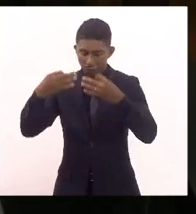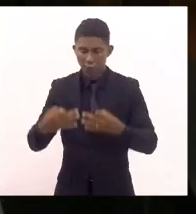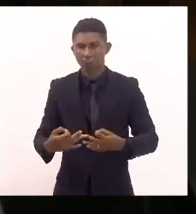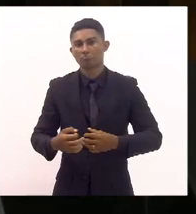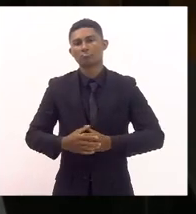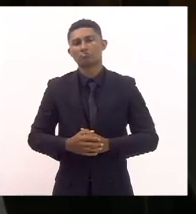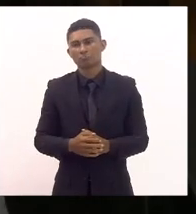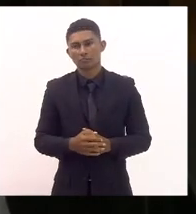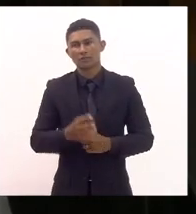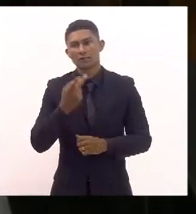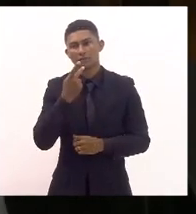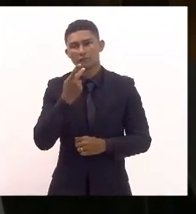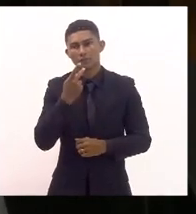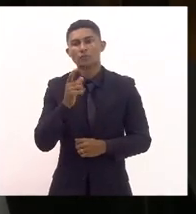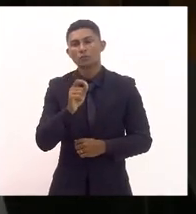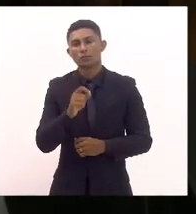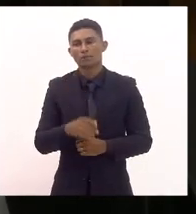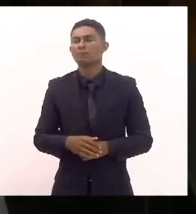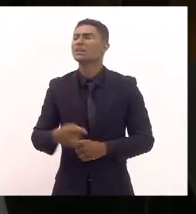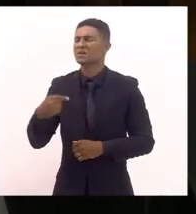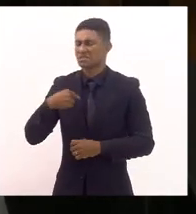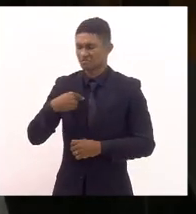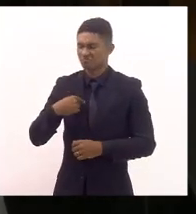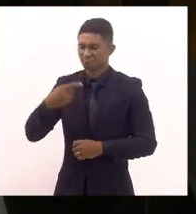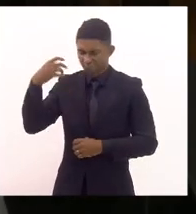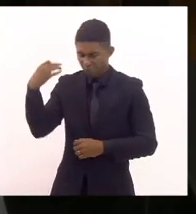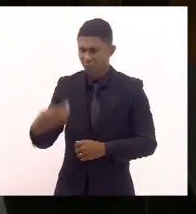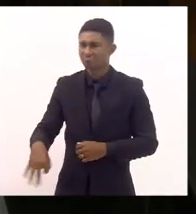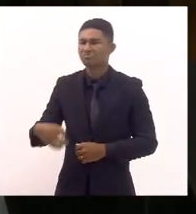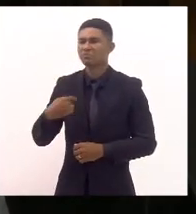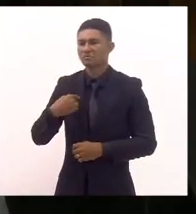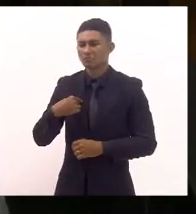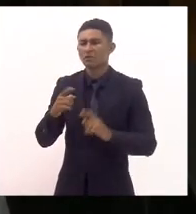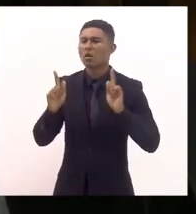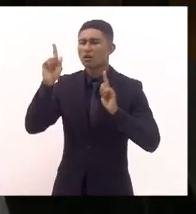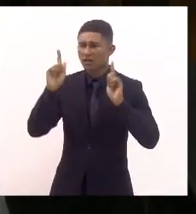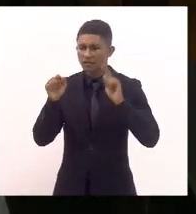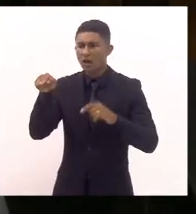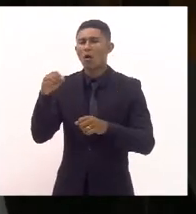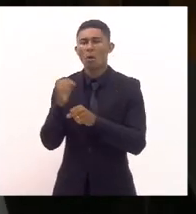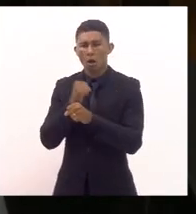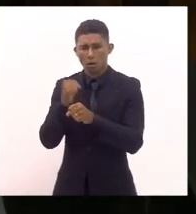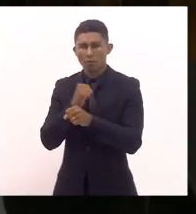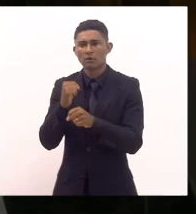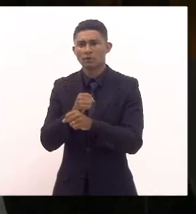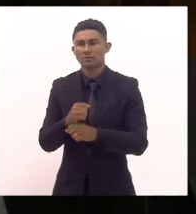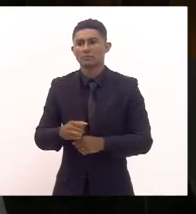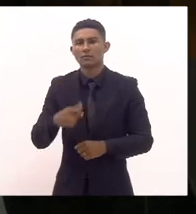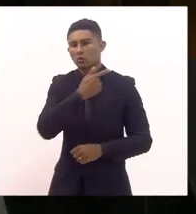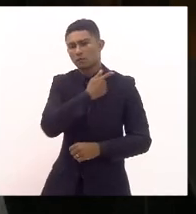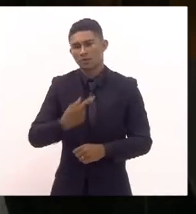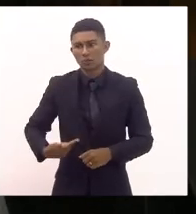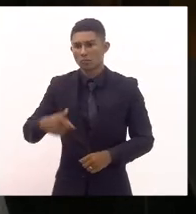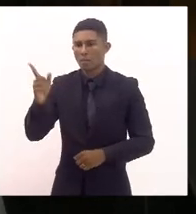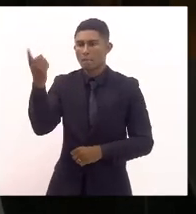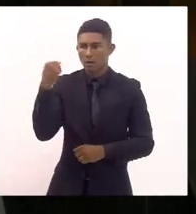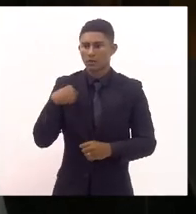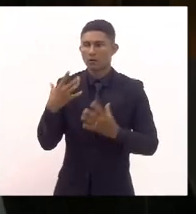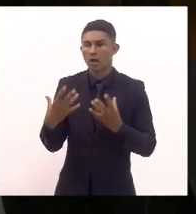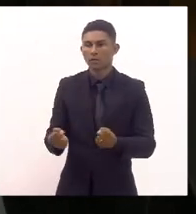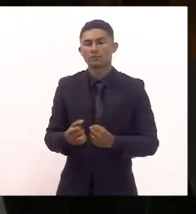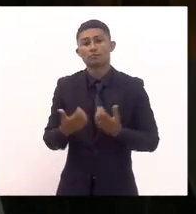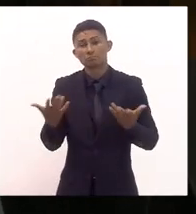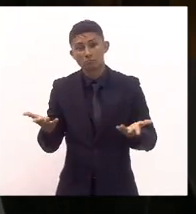fala que Deputado Eurico Júnior eu vou visitar e realizar essa obra a mando do governador Cláudio Castro